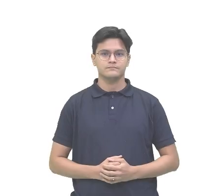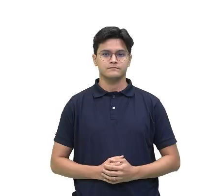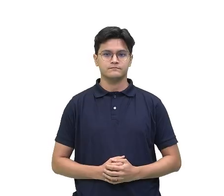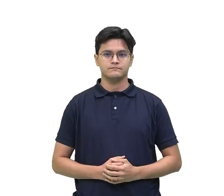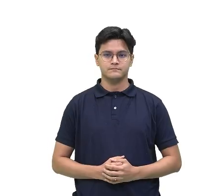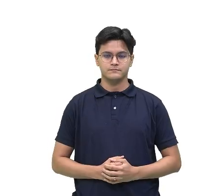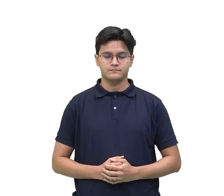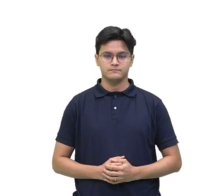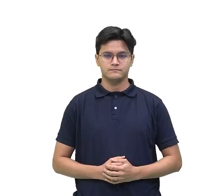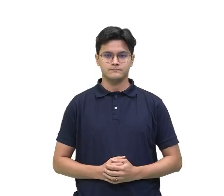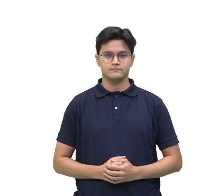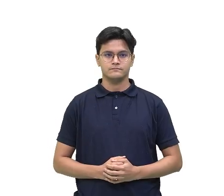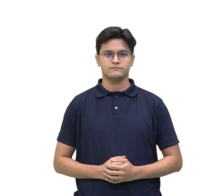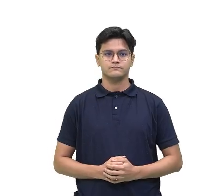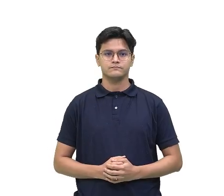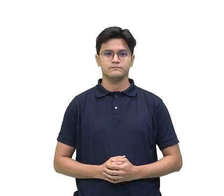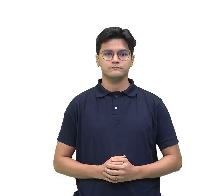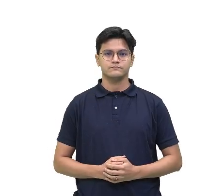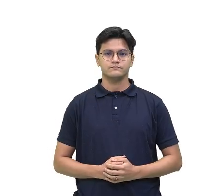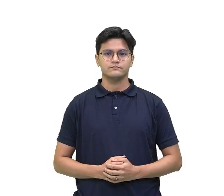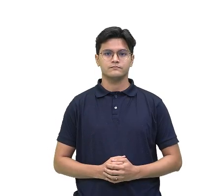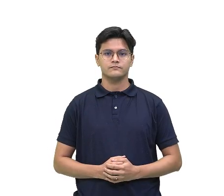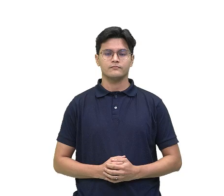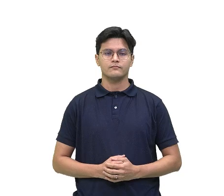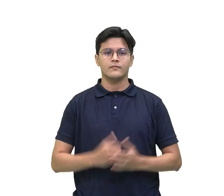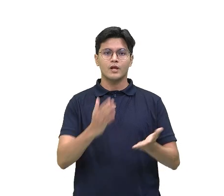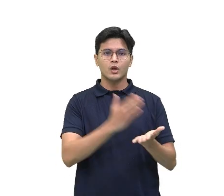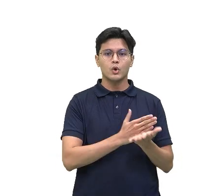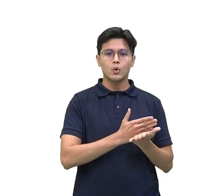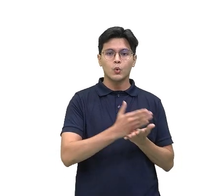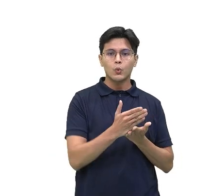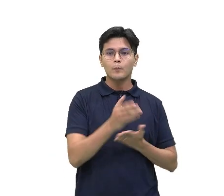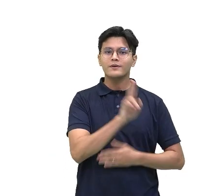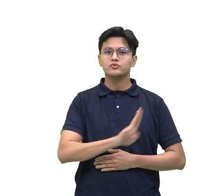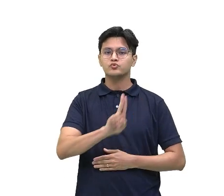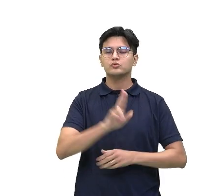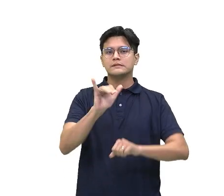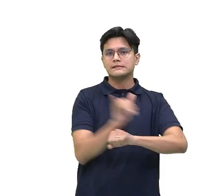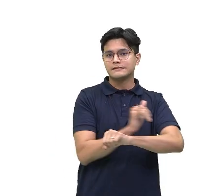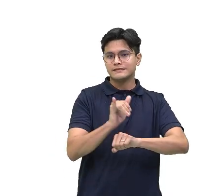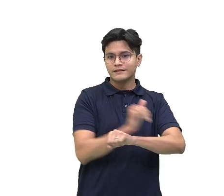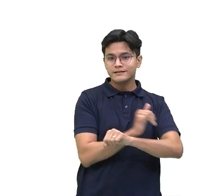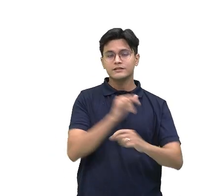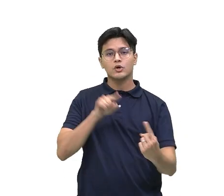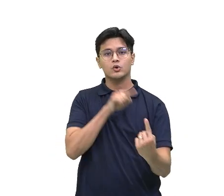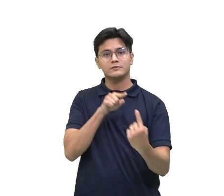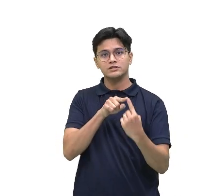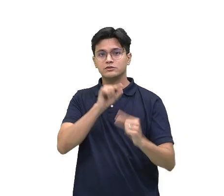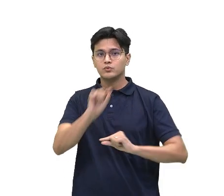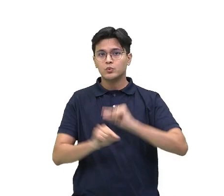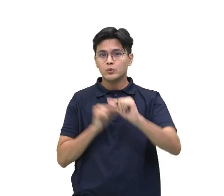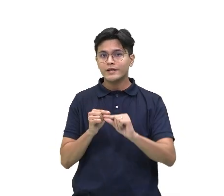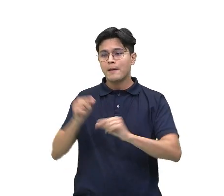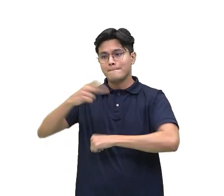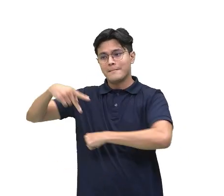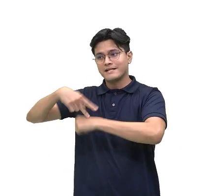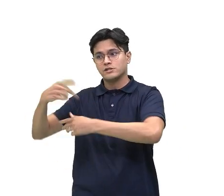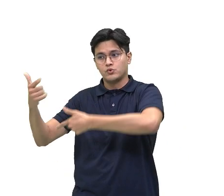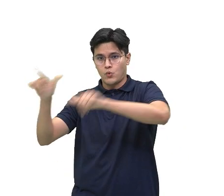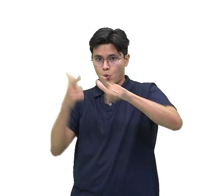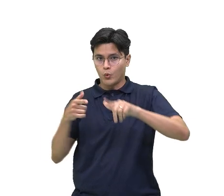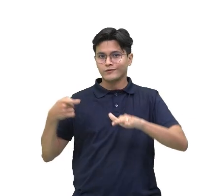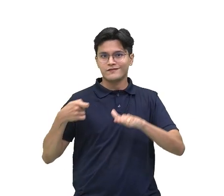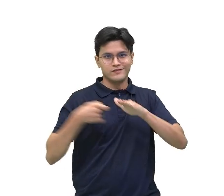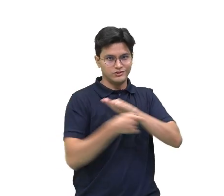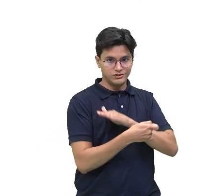países, tá? E na implantação de estratégias para atrair investimentos estrangeiros. Os governos,